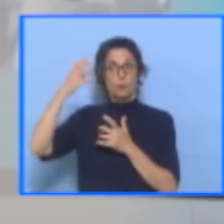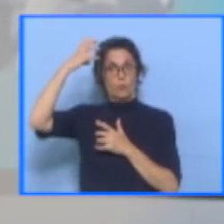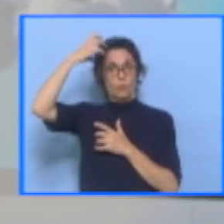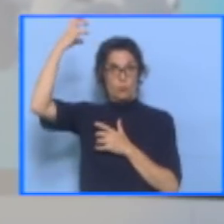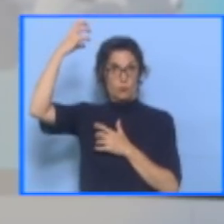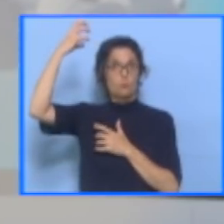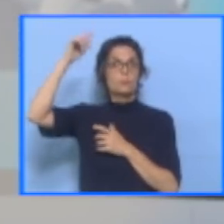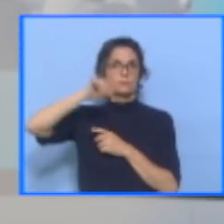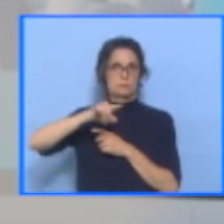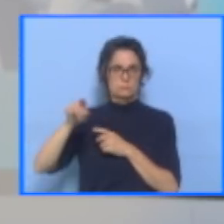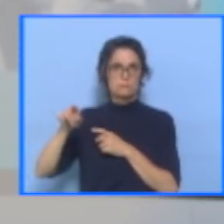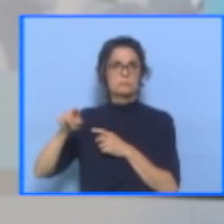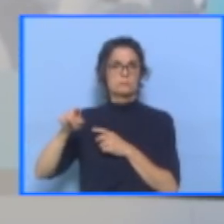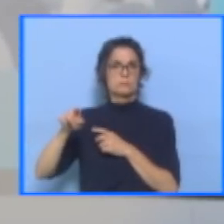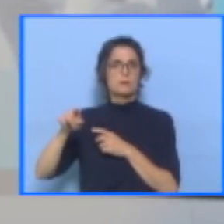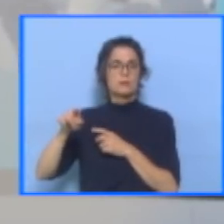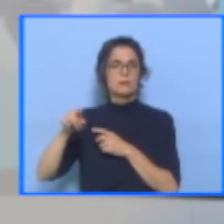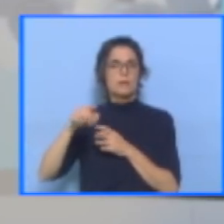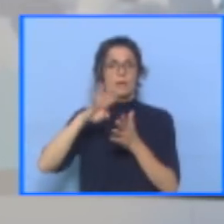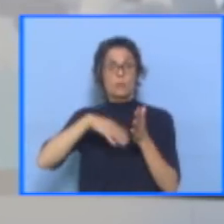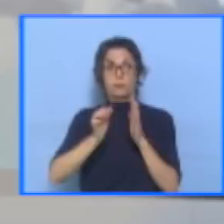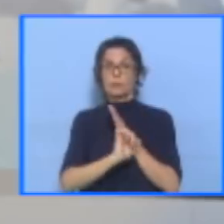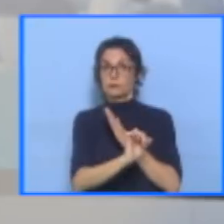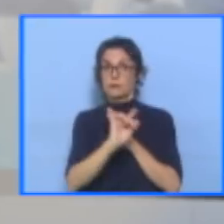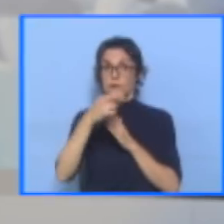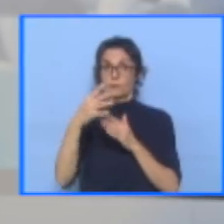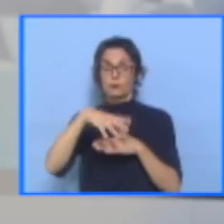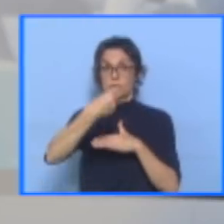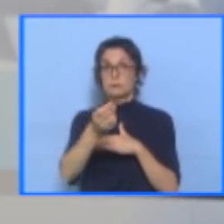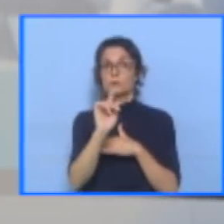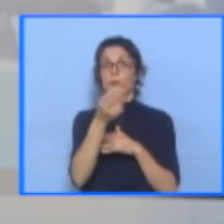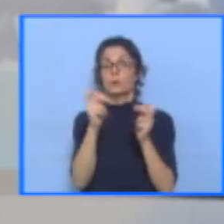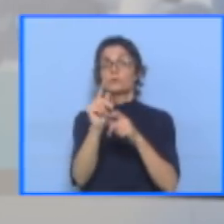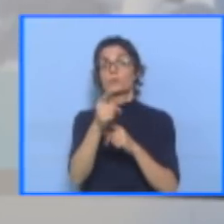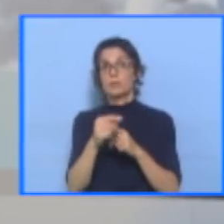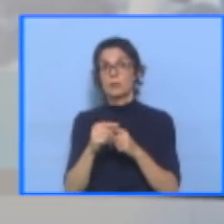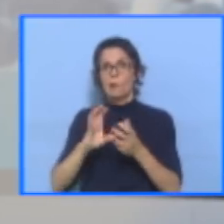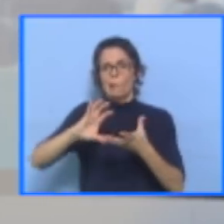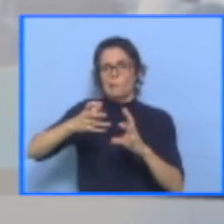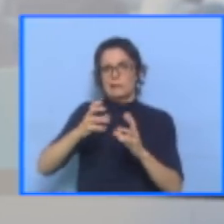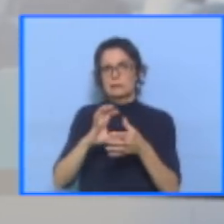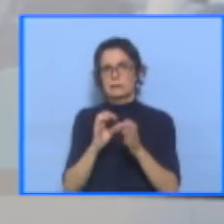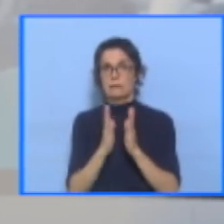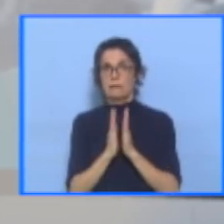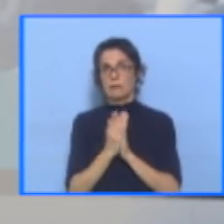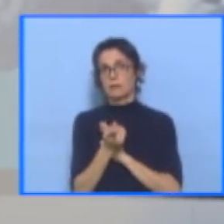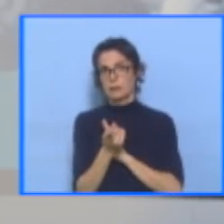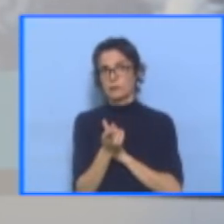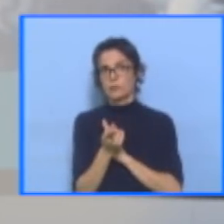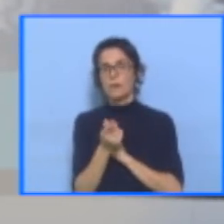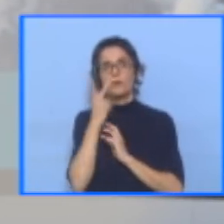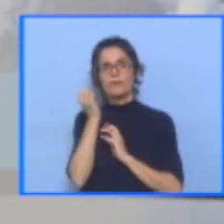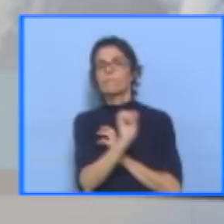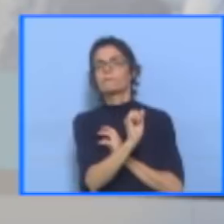que o queria aliciar para os planos, que acabaram por levar, aliás, a uma crise religiosa muito grande em Inglaterra. Então, a vida de Tomás Moro é sempre um